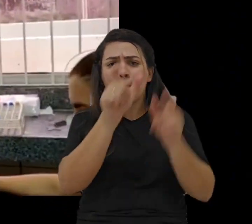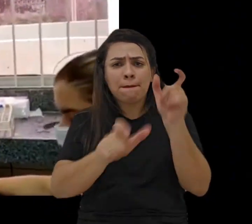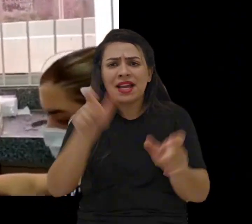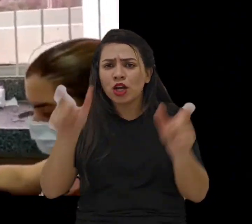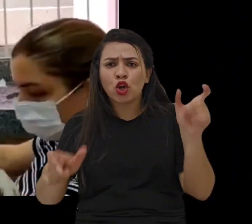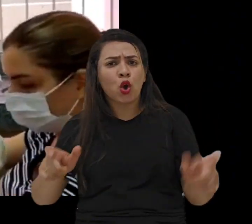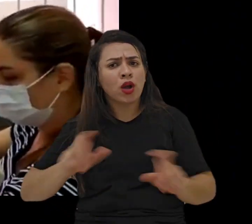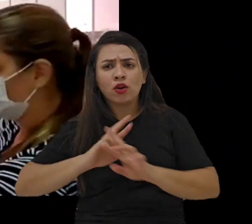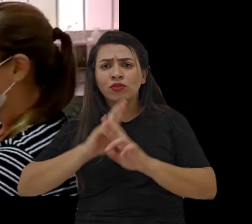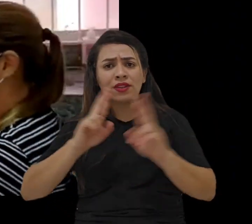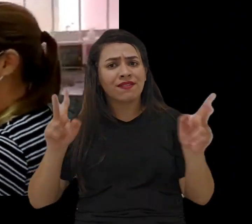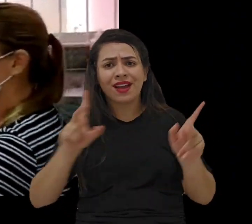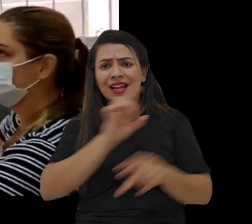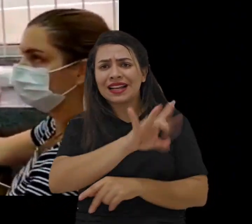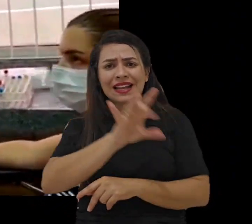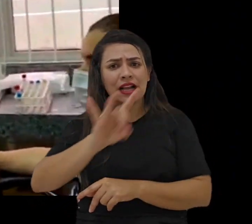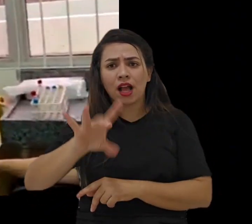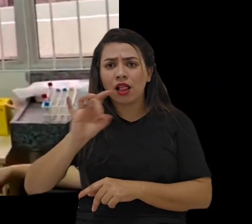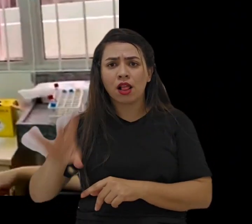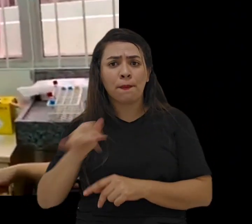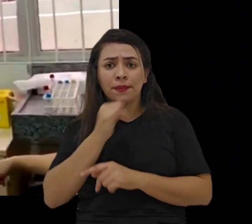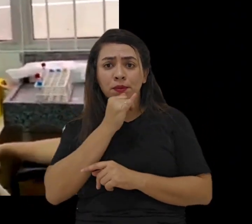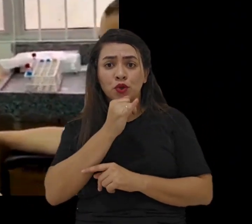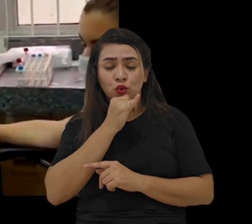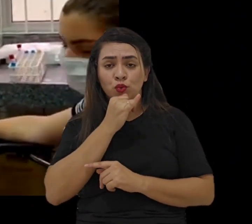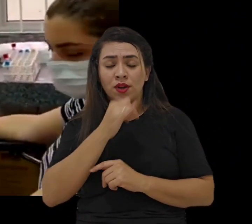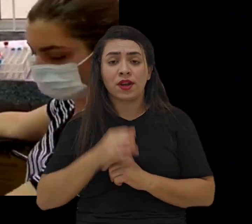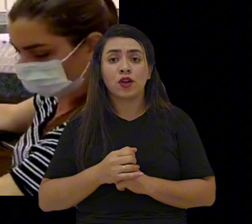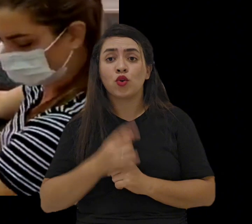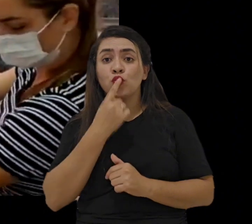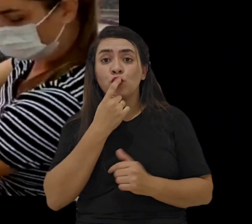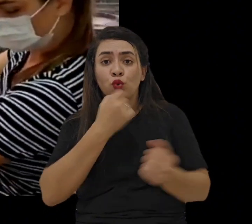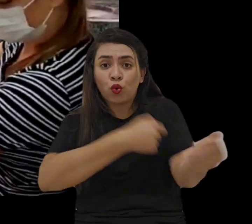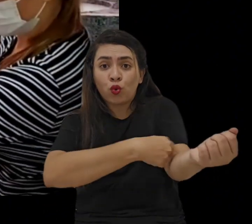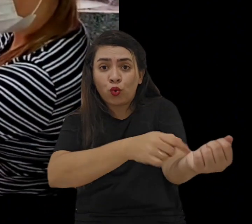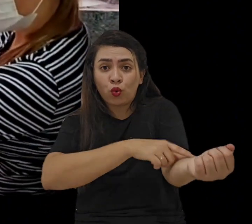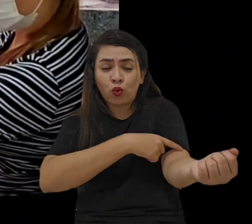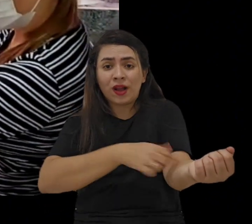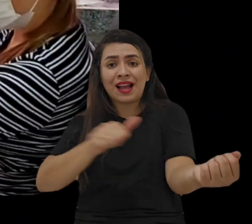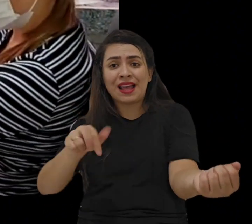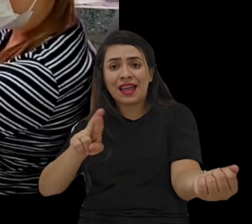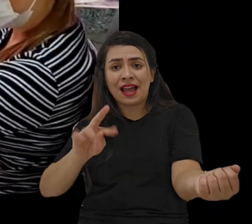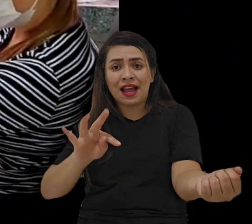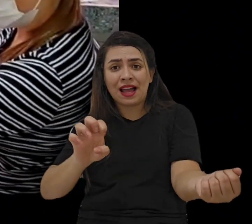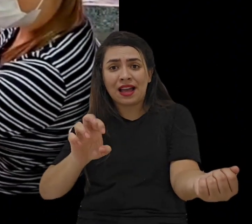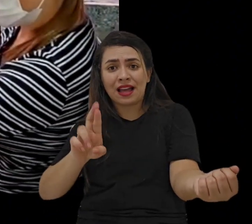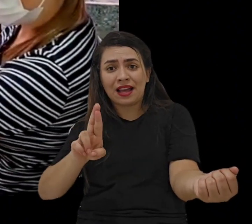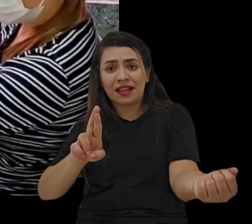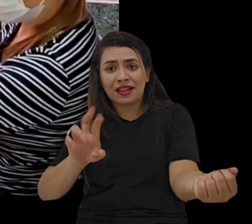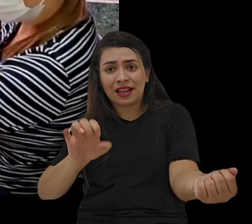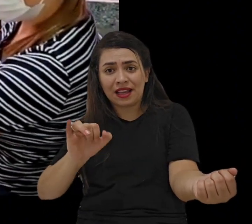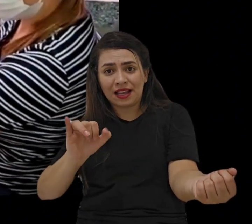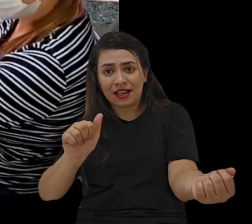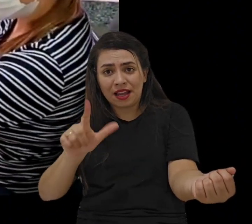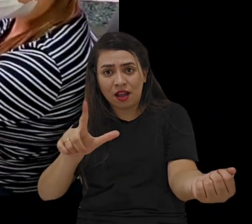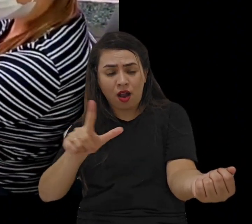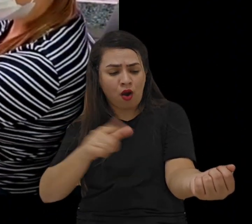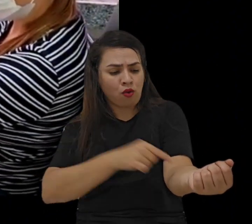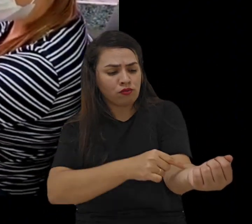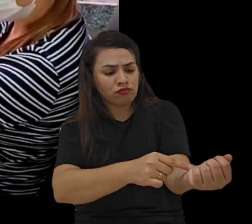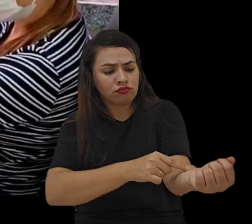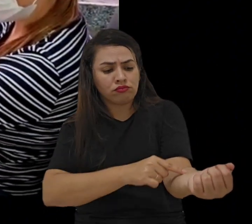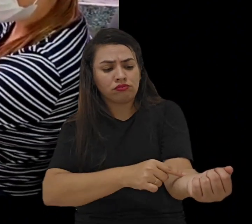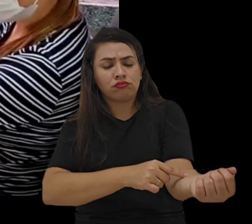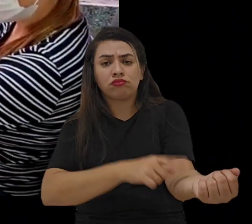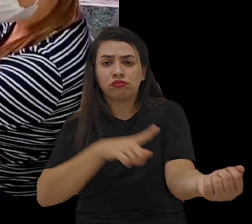exemplo, se eu quiser escolher um sangue arterial, um exemplo, eu posso escolher o sangue arterial dela aqui. Tem essa parte aqui da artéria